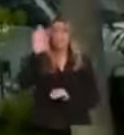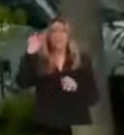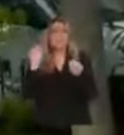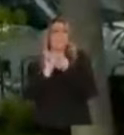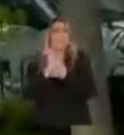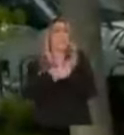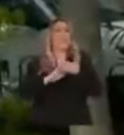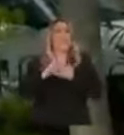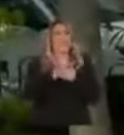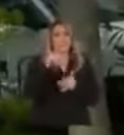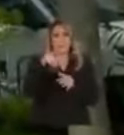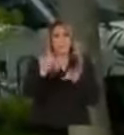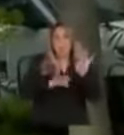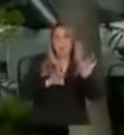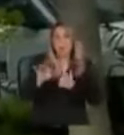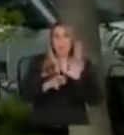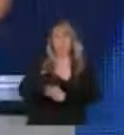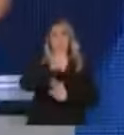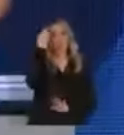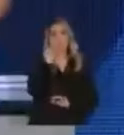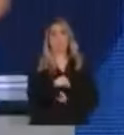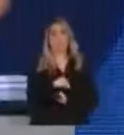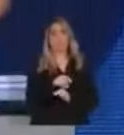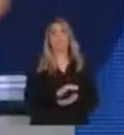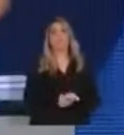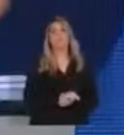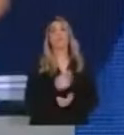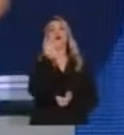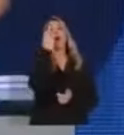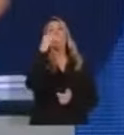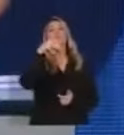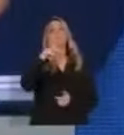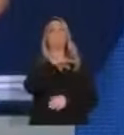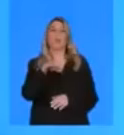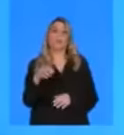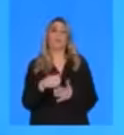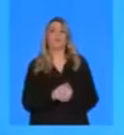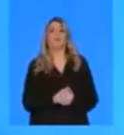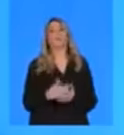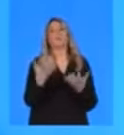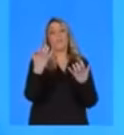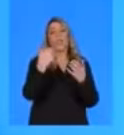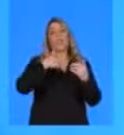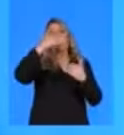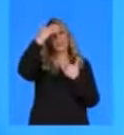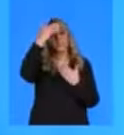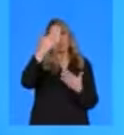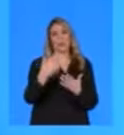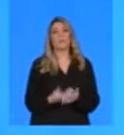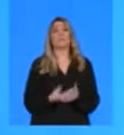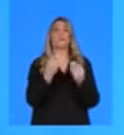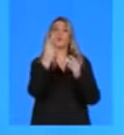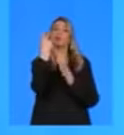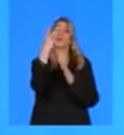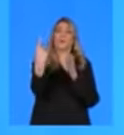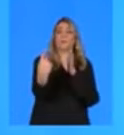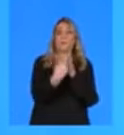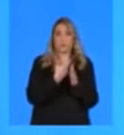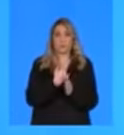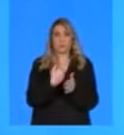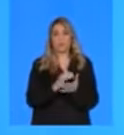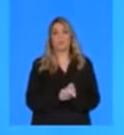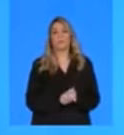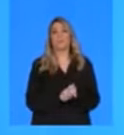planejamento alguma proposta em relação a isso 1 minuto e meio candidato eu quero agradecer muito a sua pergunta